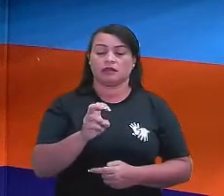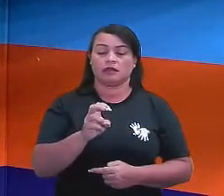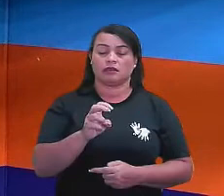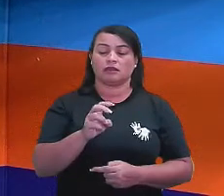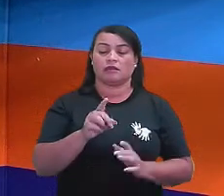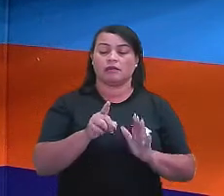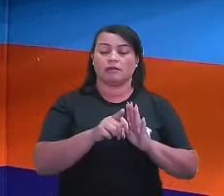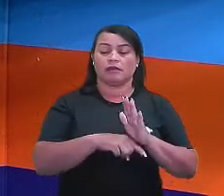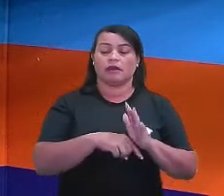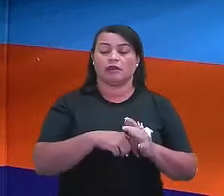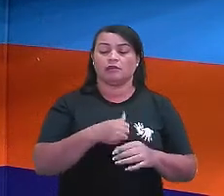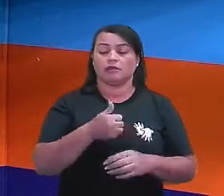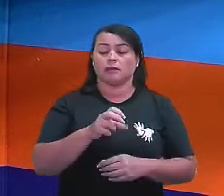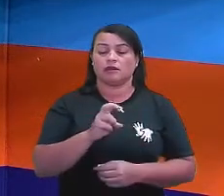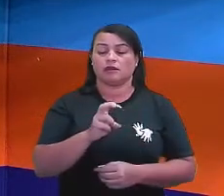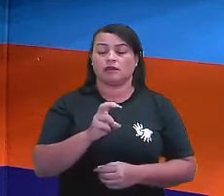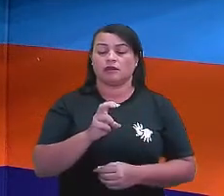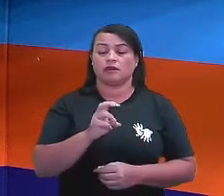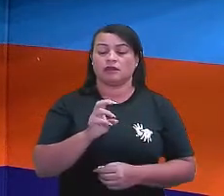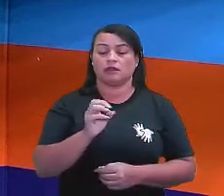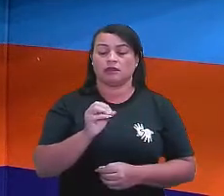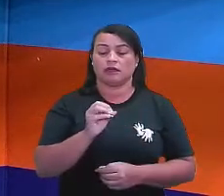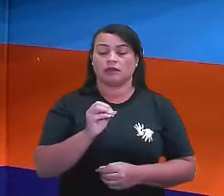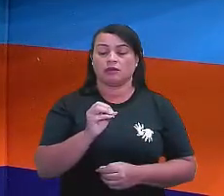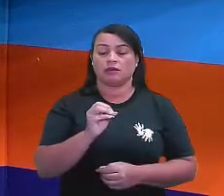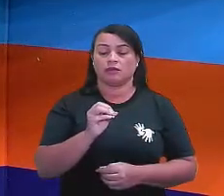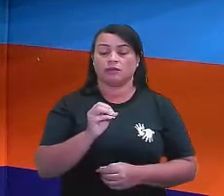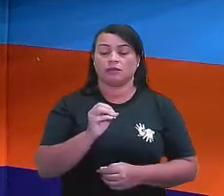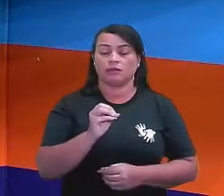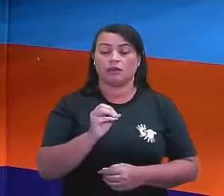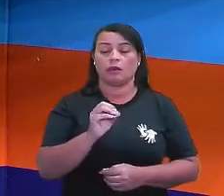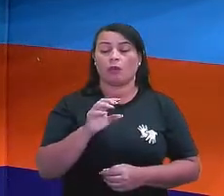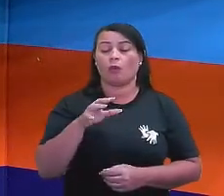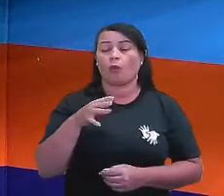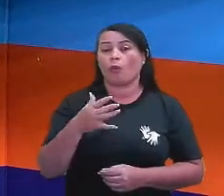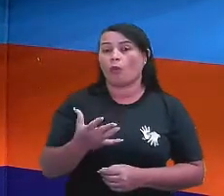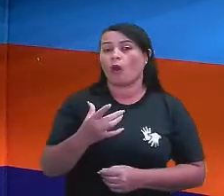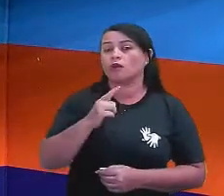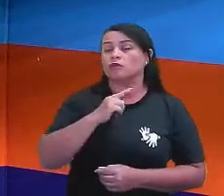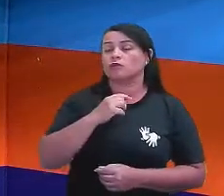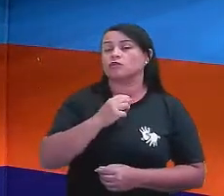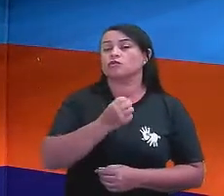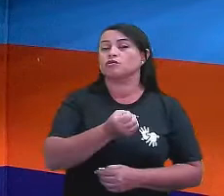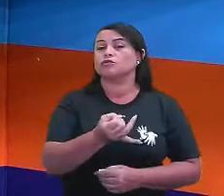15, 0. Então, gente, quantos